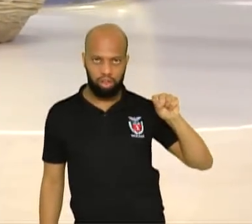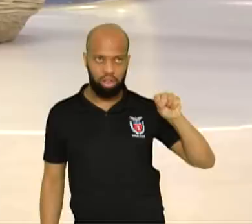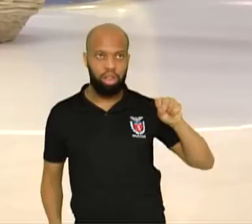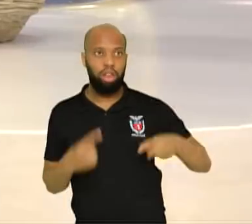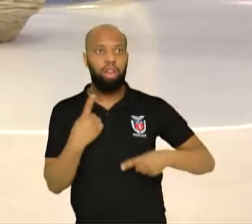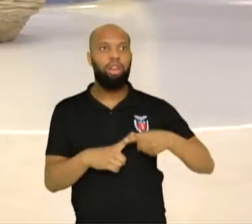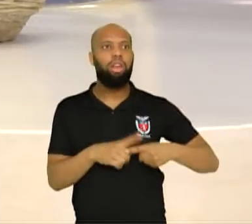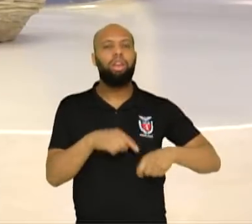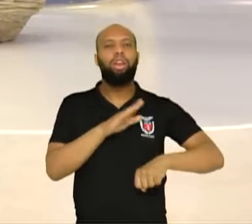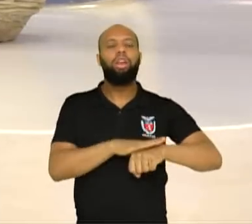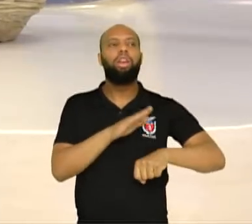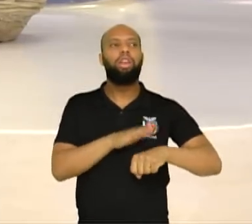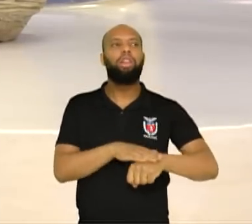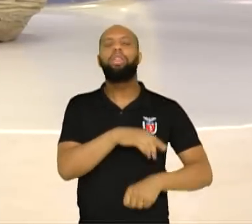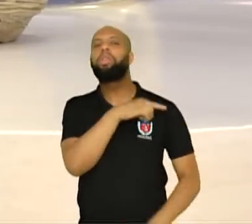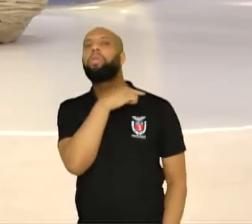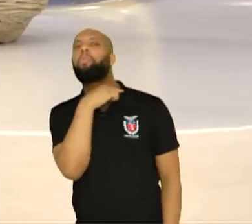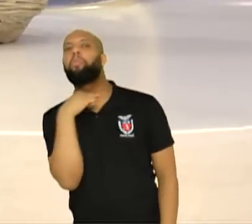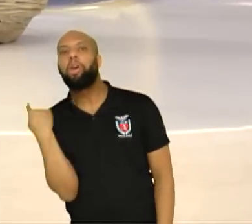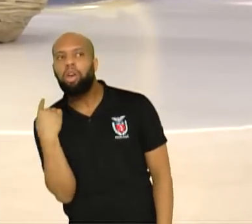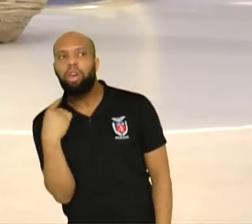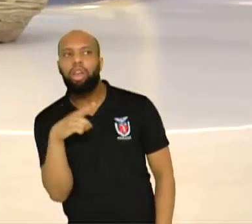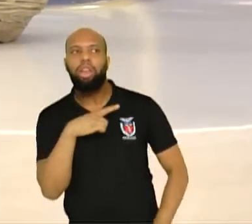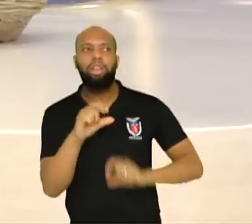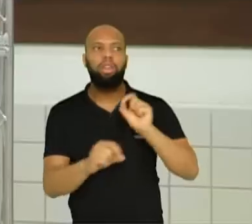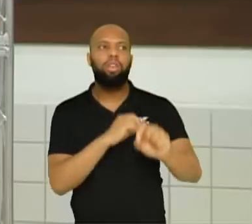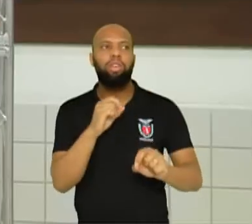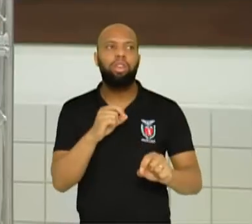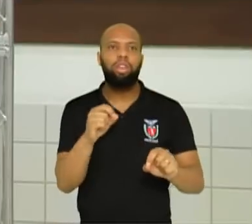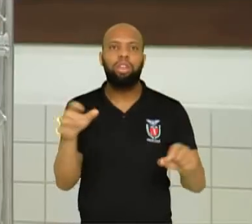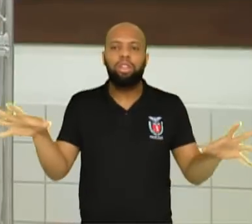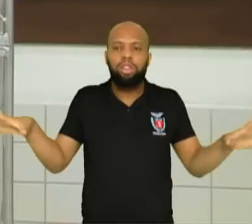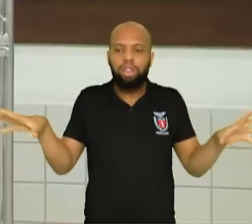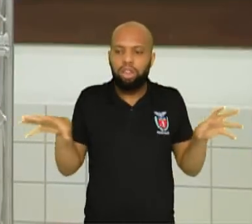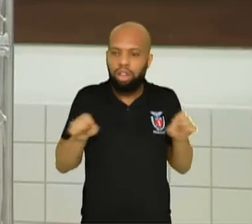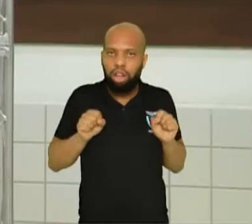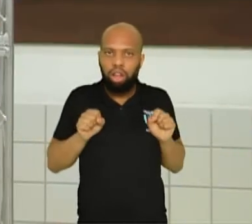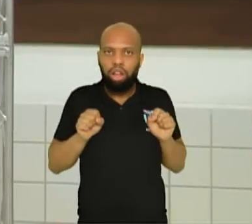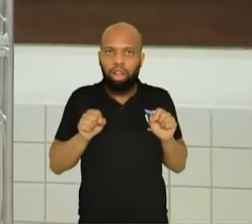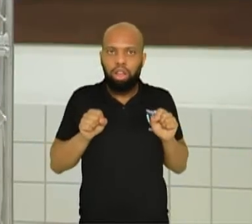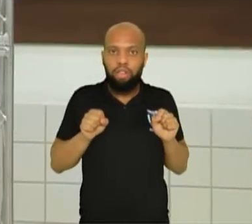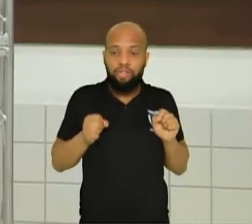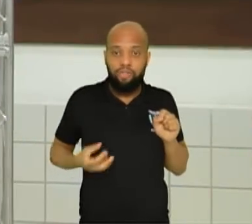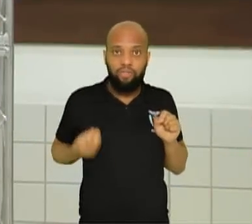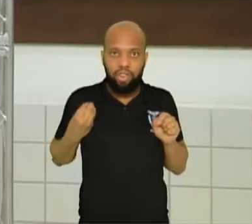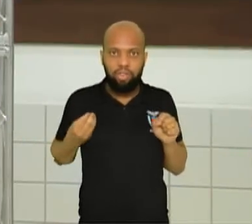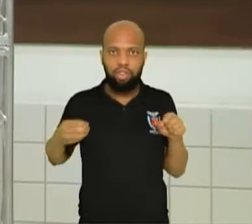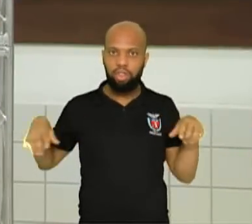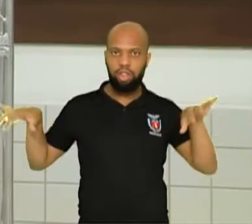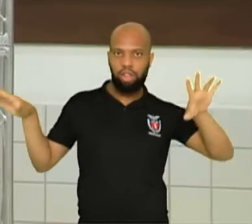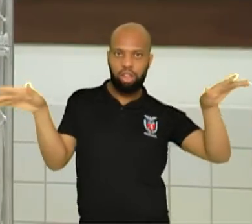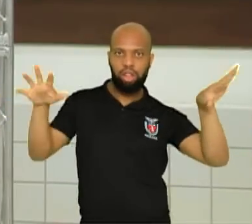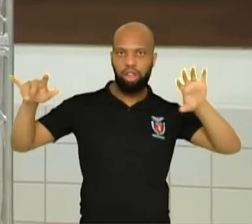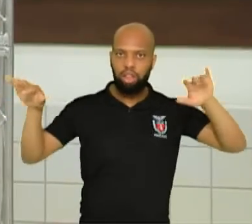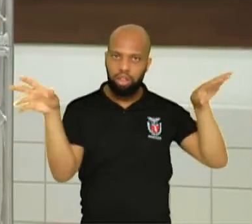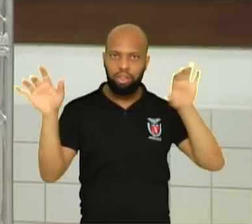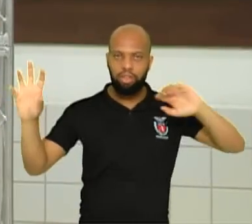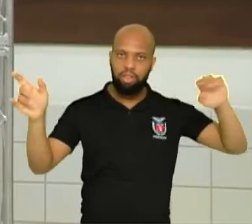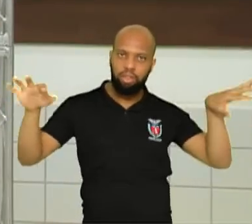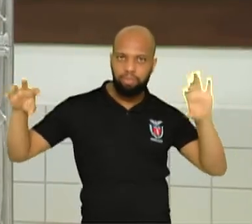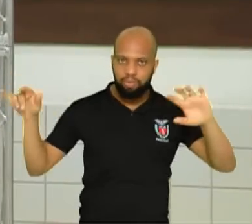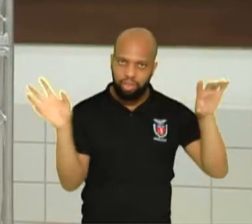ela morre, quando ela passa por esse processo, ela acaba contraindo esses tentáculos. E aí tá tudo lá